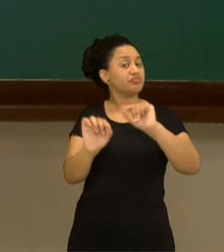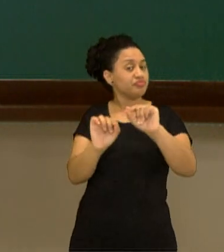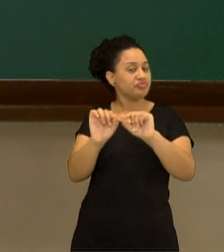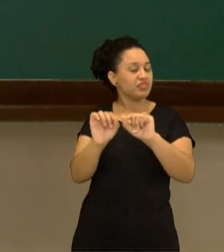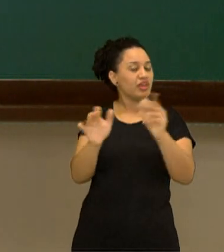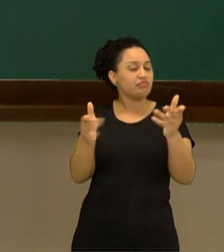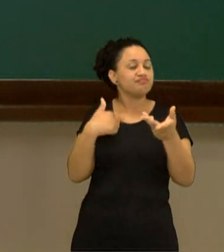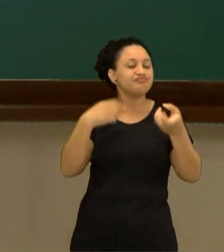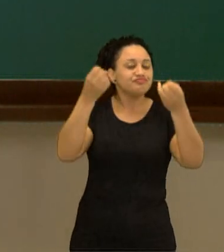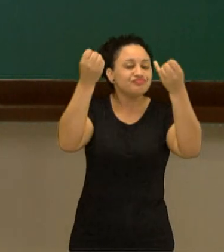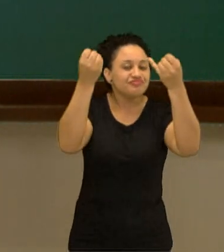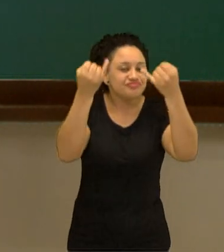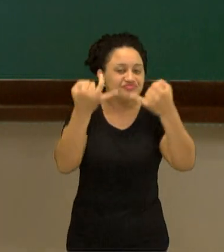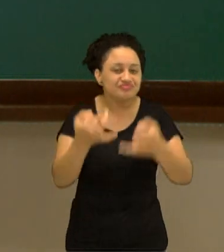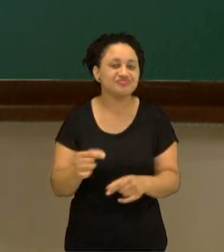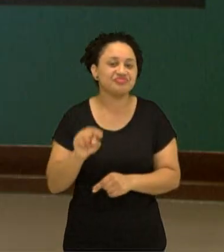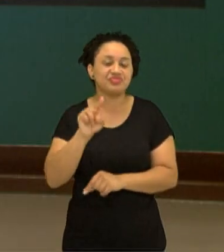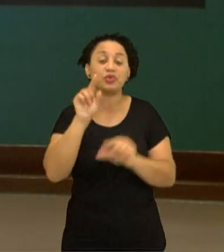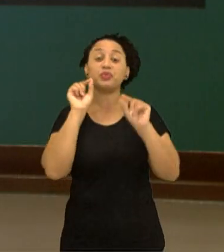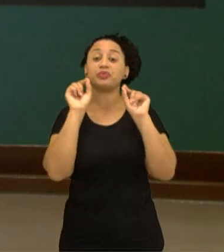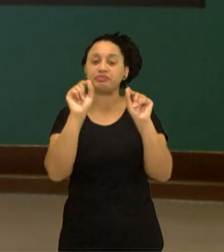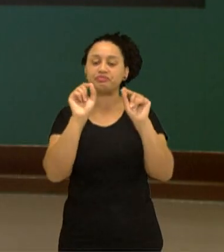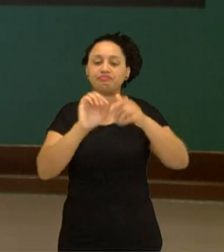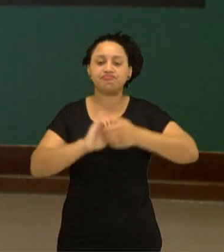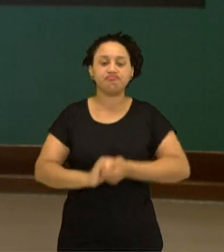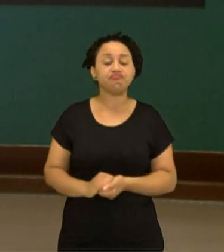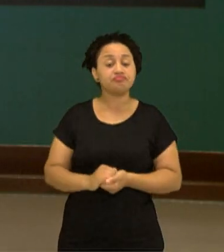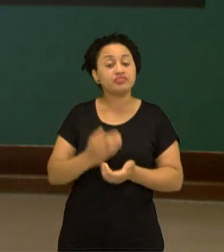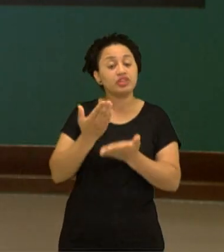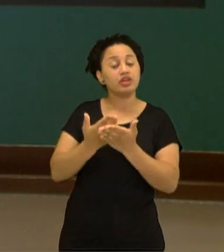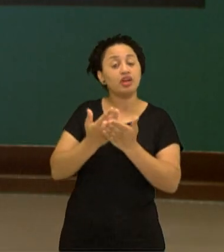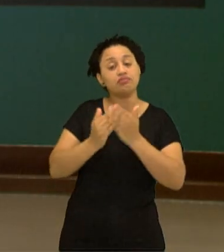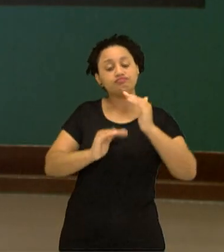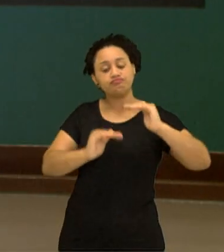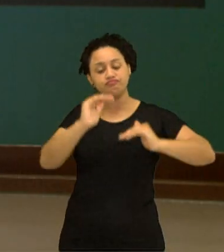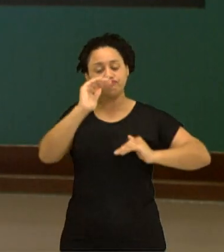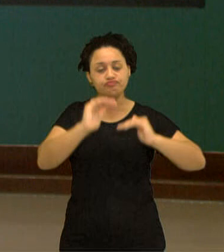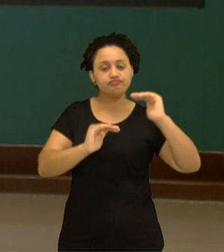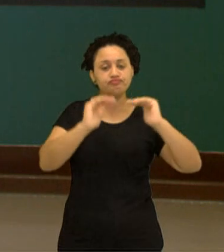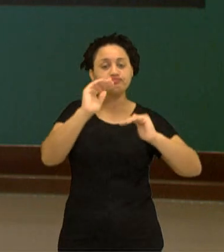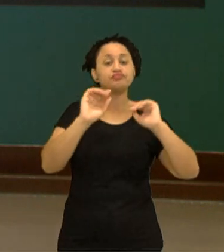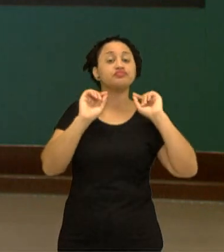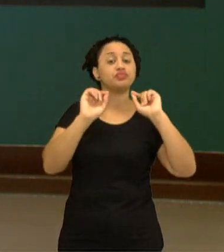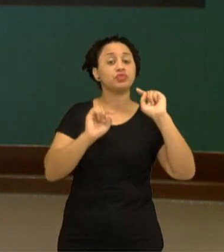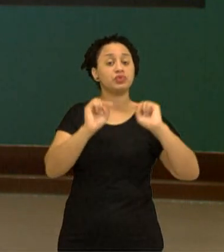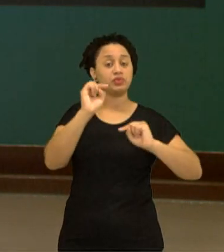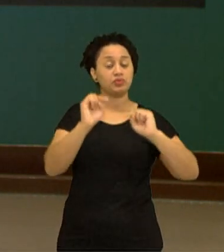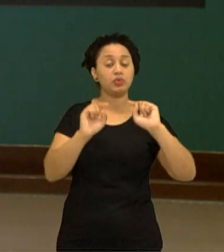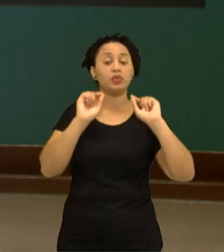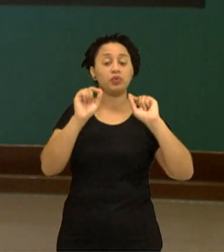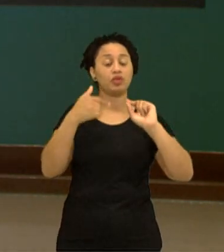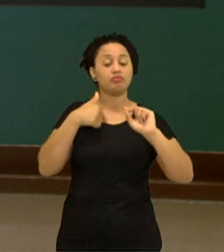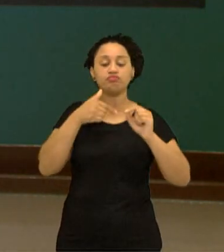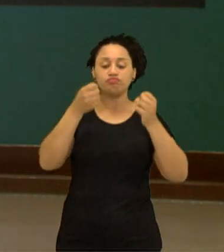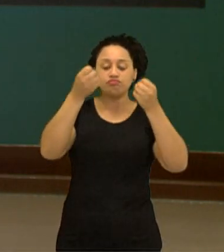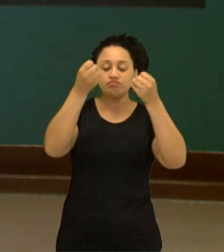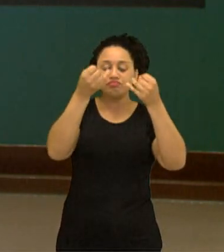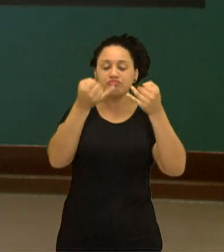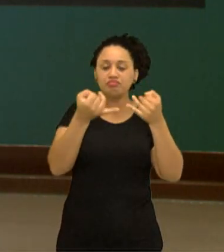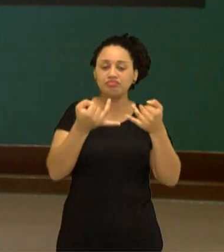vem aqui pertinho que eu vou lhe contar o que é. Uma aula de nivelamento é uma aula que nós vamos